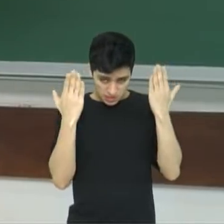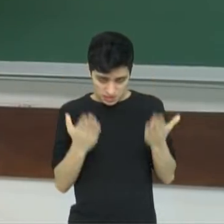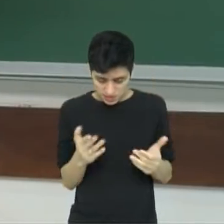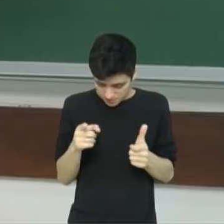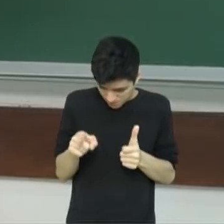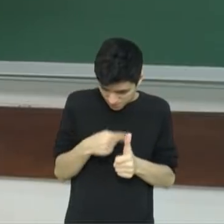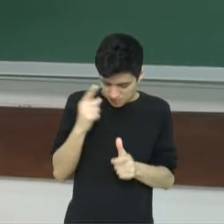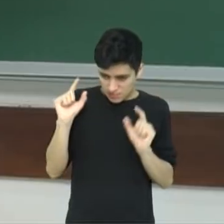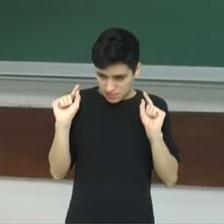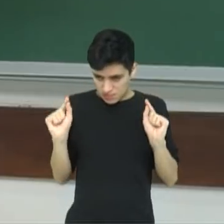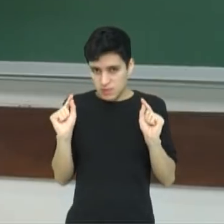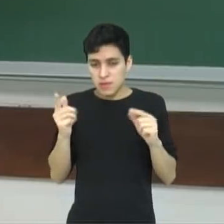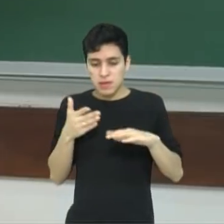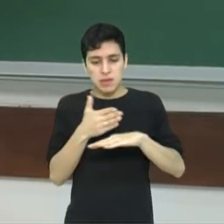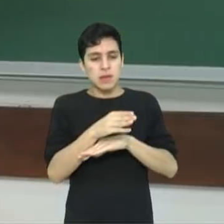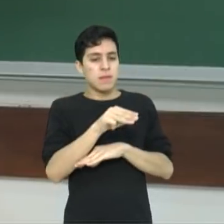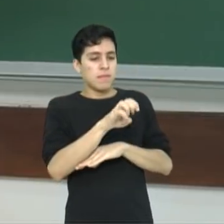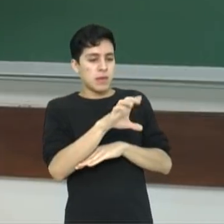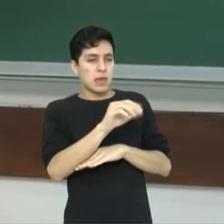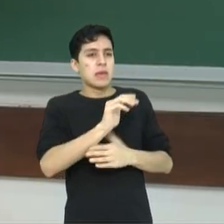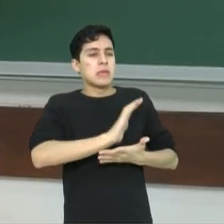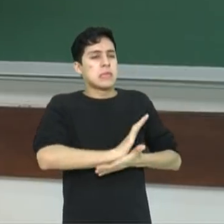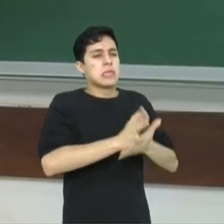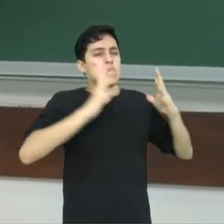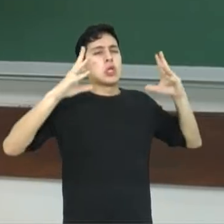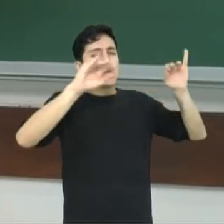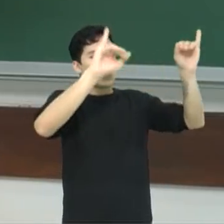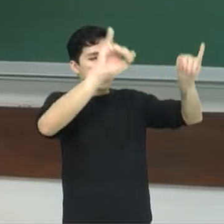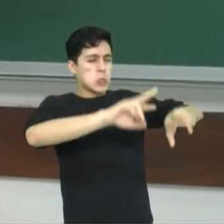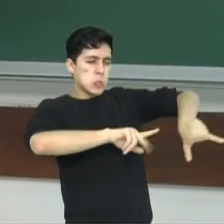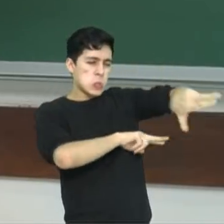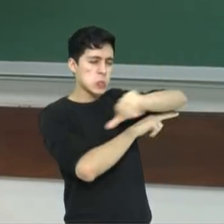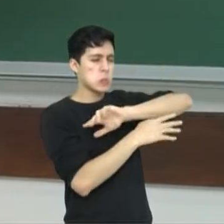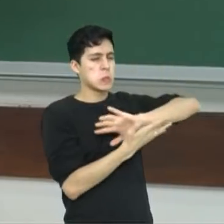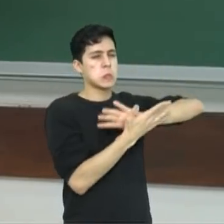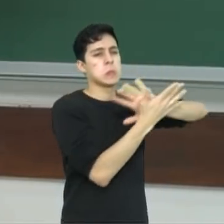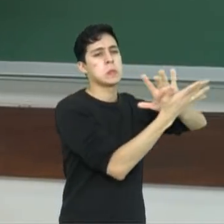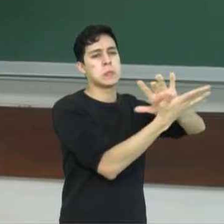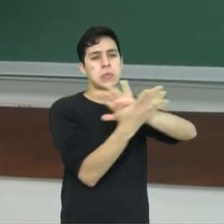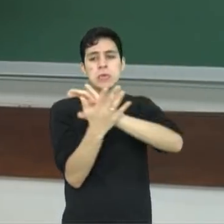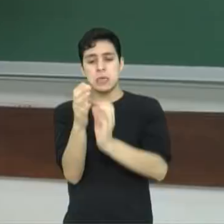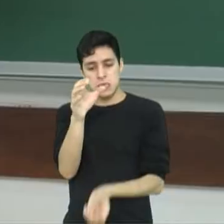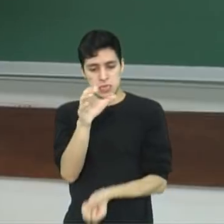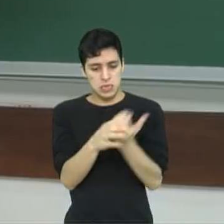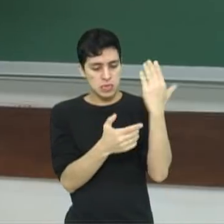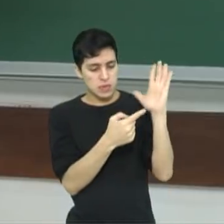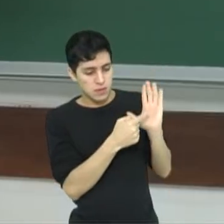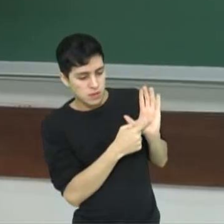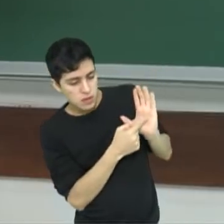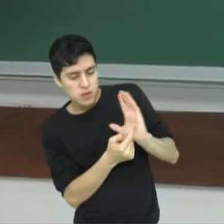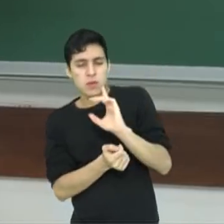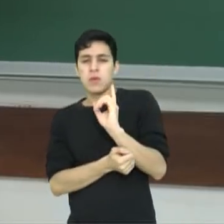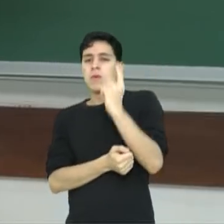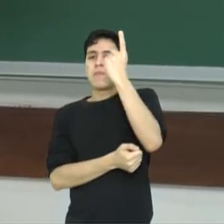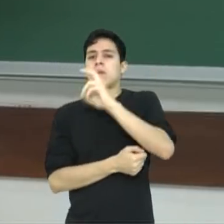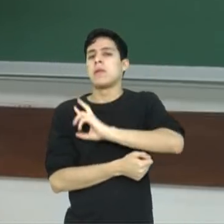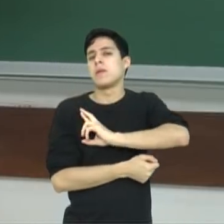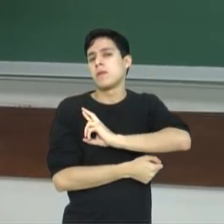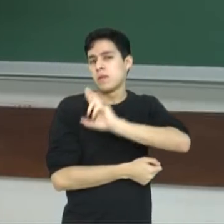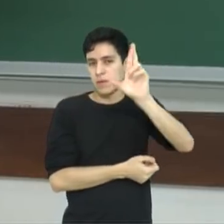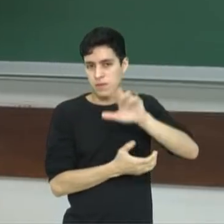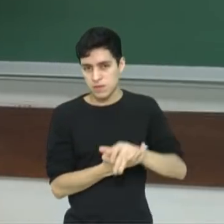Iatrebe aconteceu no ano 622 e depois, posteriormente, passou a ser uma espécie